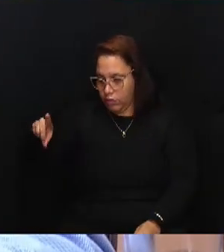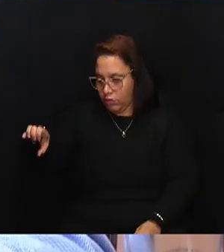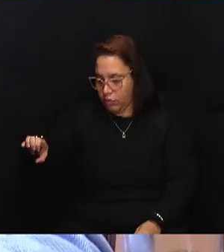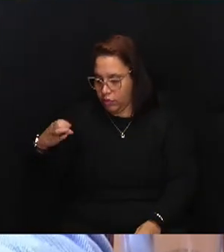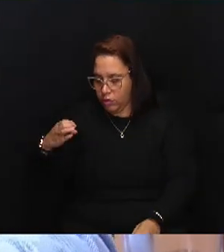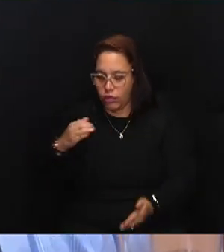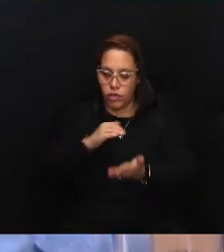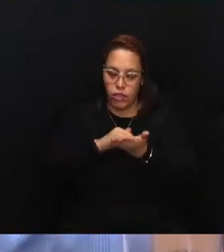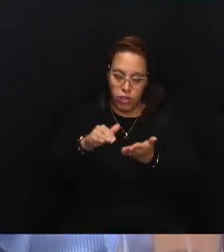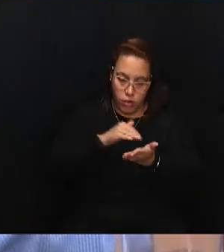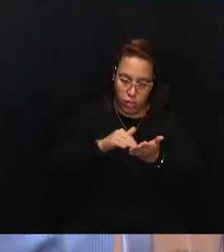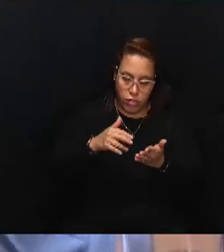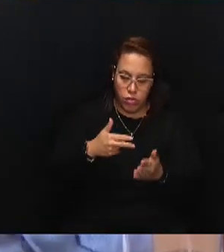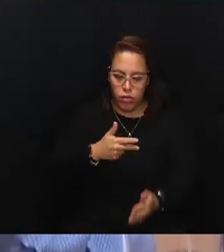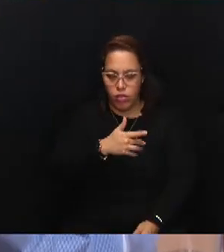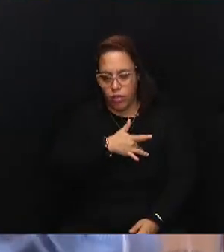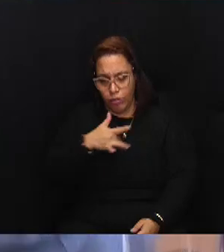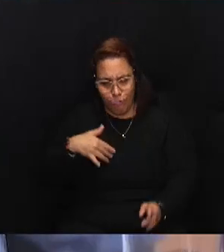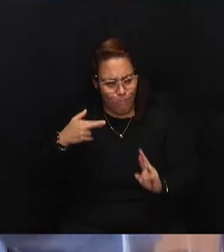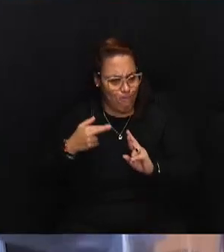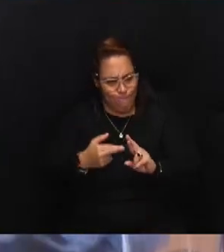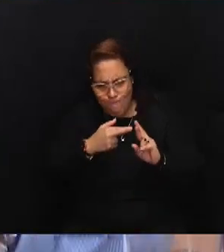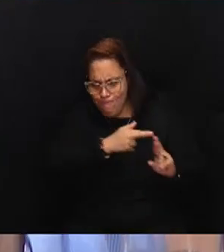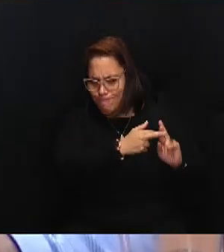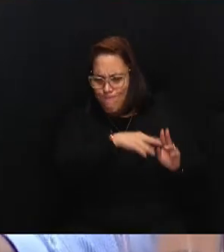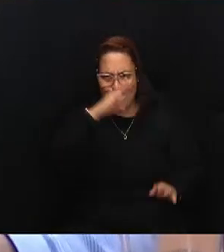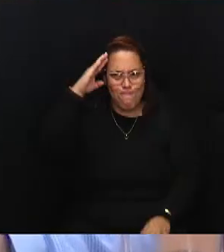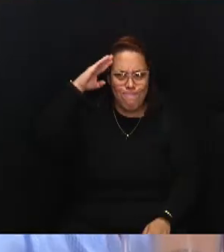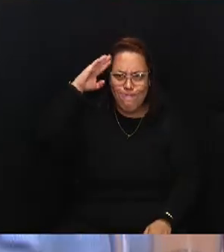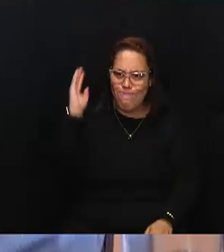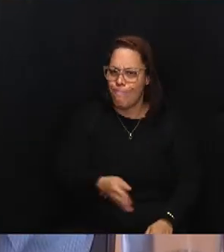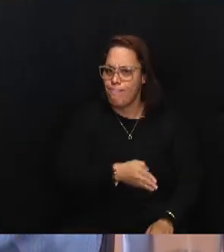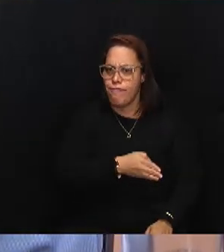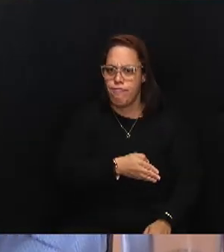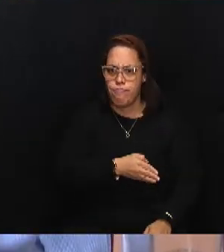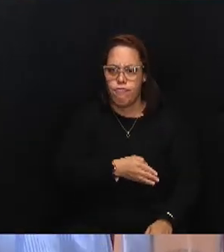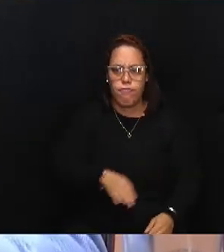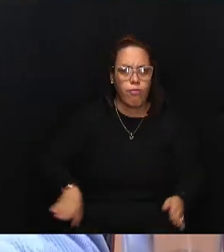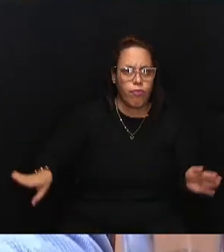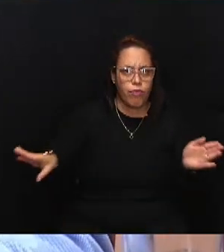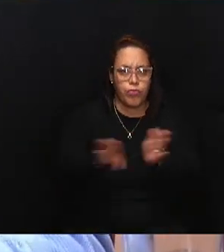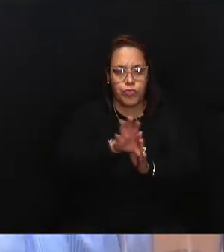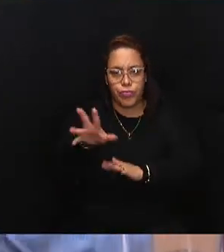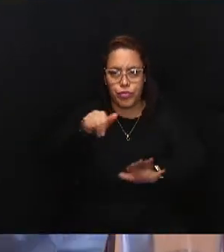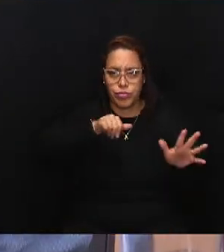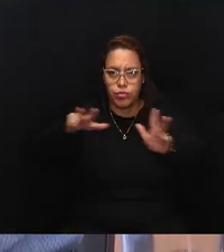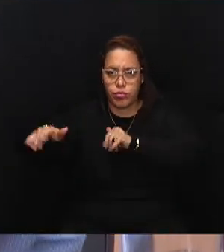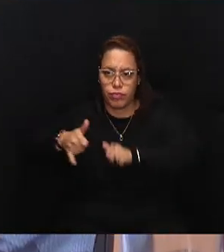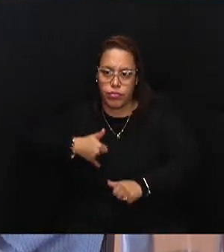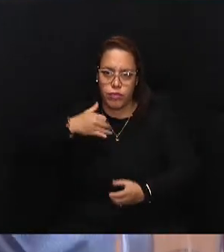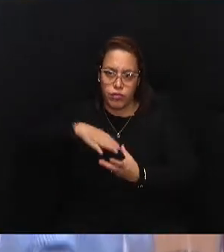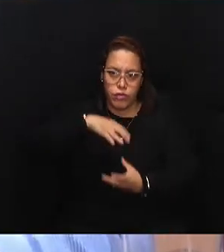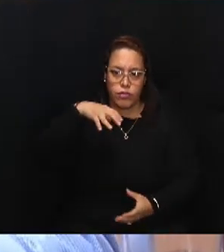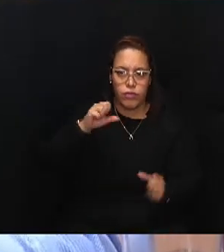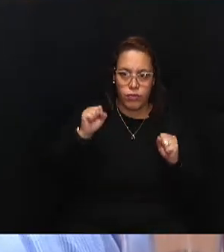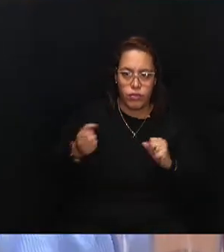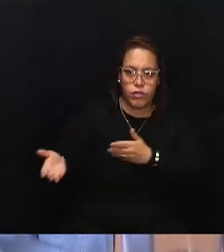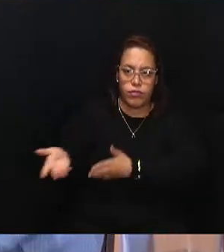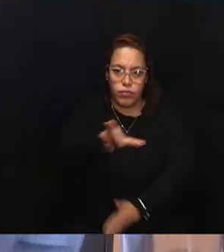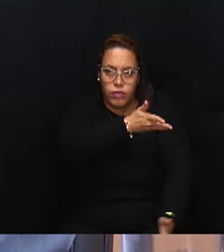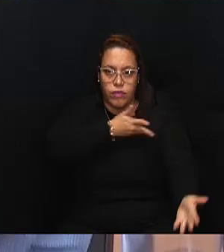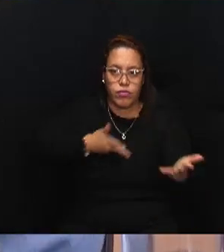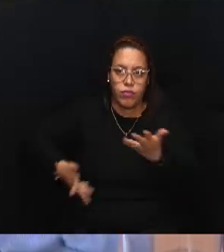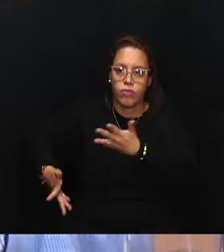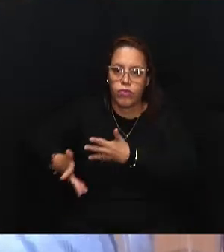da área da saúde, vários representantes aqui, e principalmente que chame os idosos para que eles possam vir